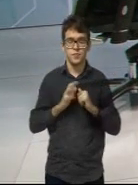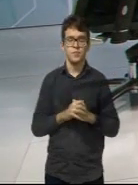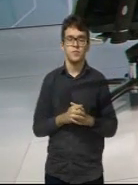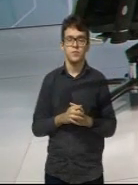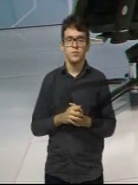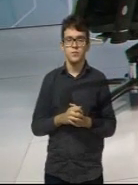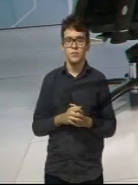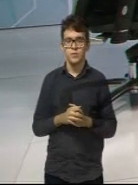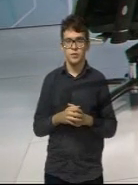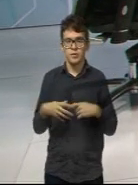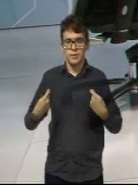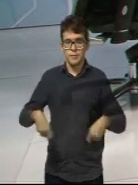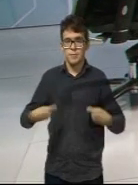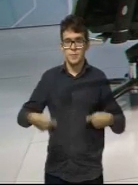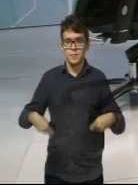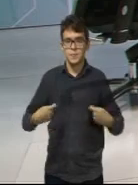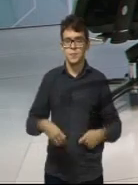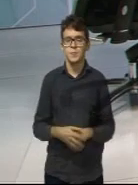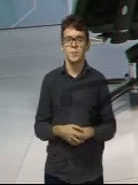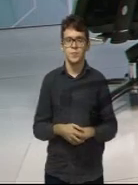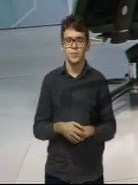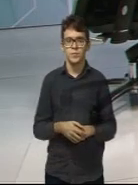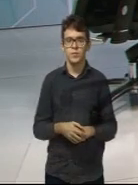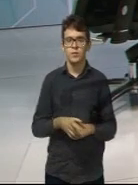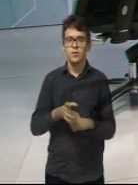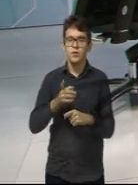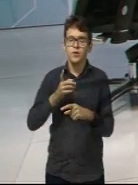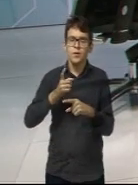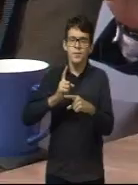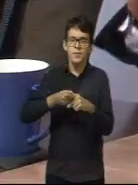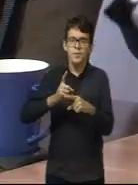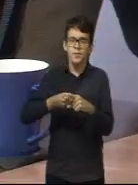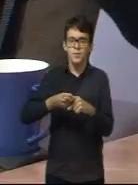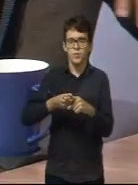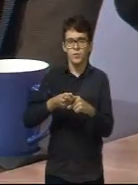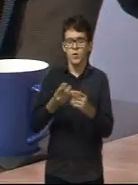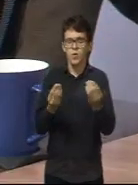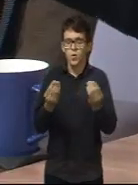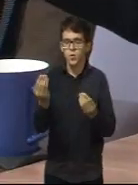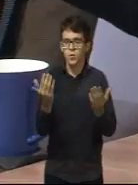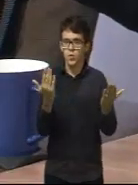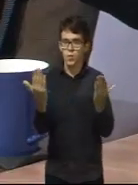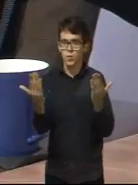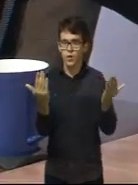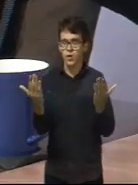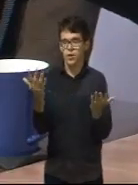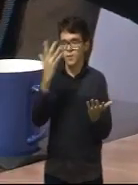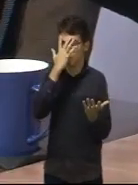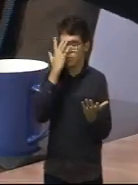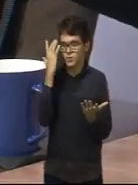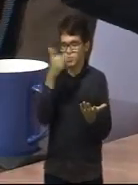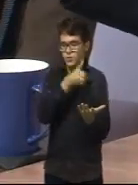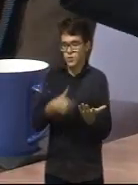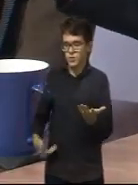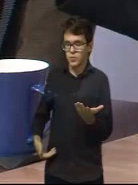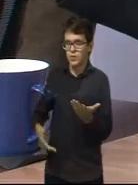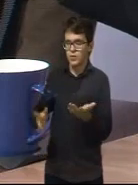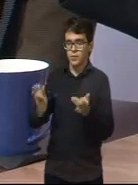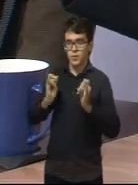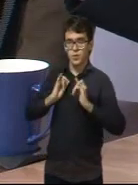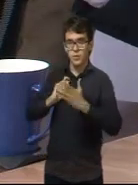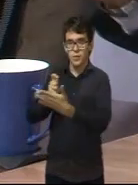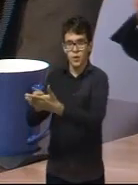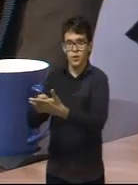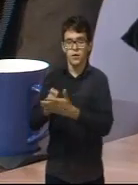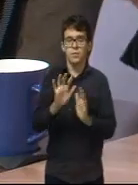dado ao servidor privado, você começa a fazer operar o sistema. E esse sistema vai começar só a operar, aí eu discordo um